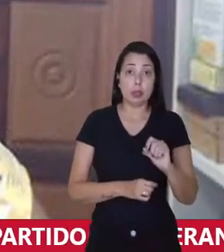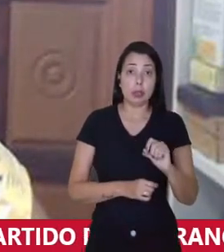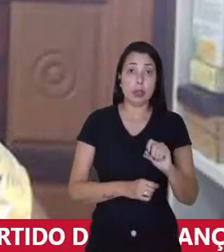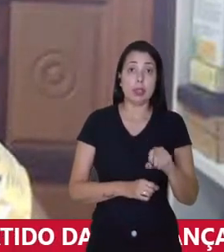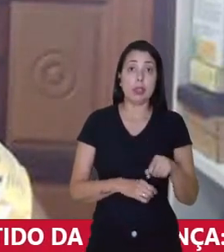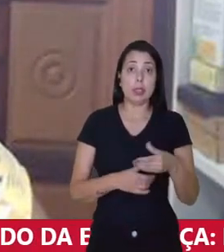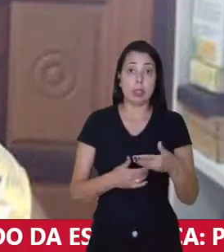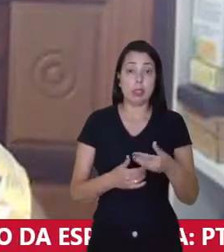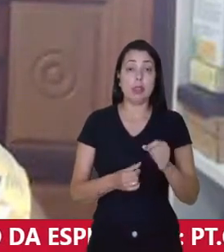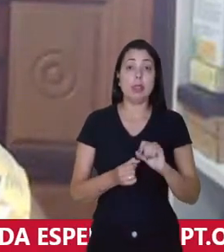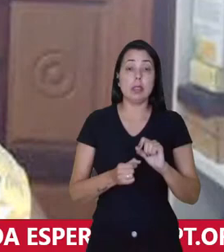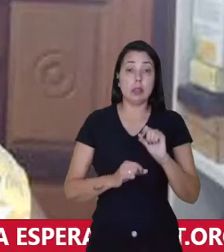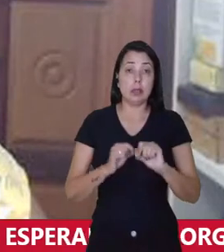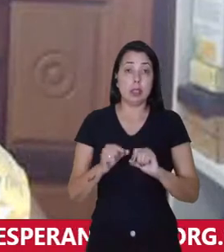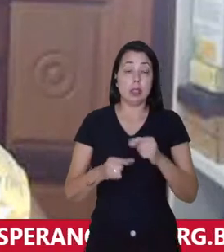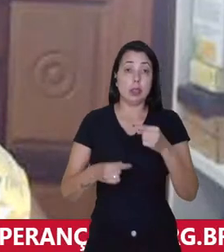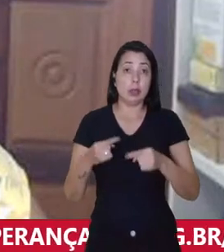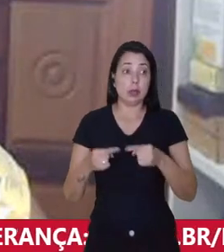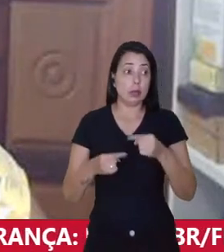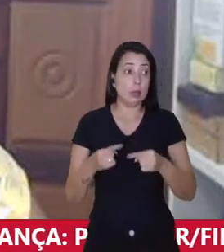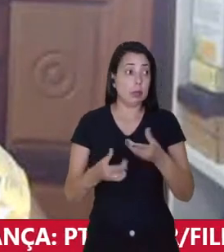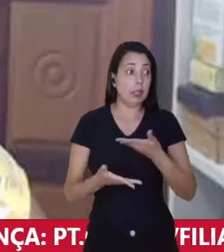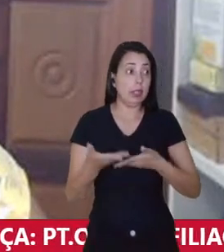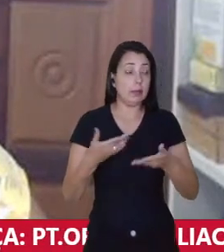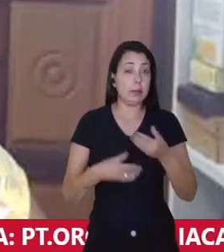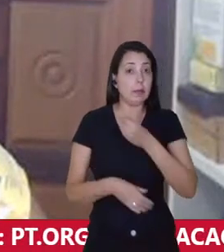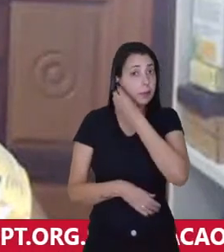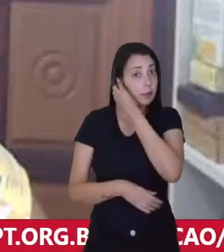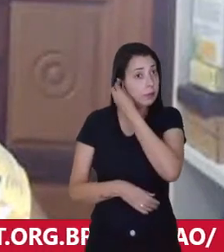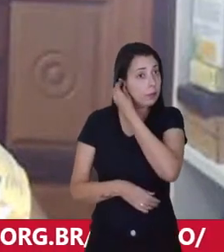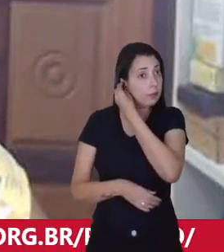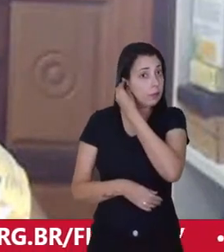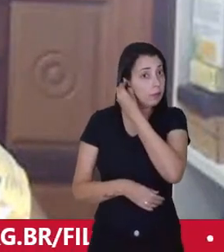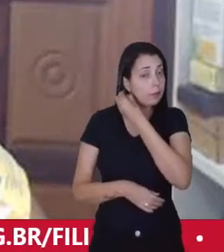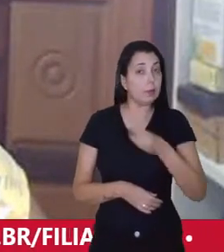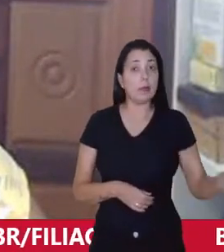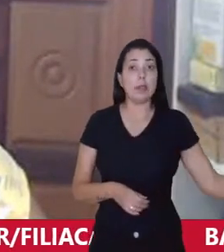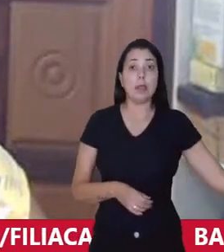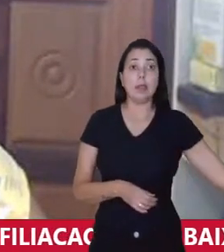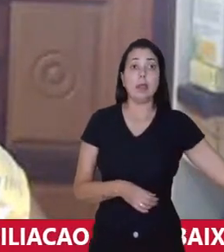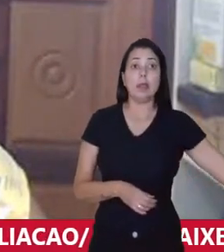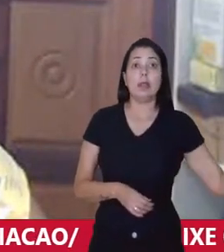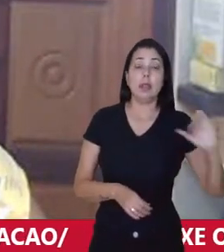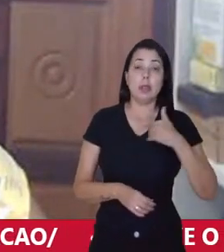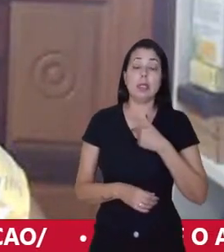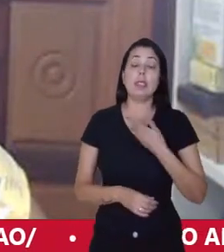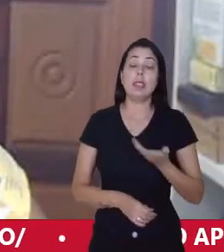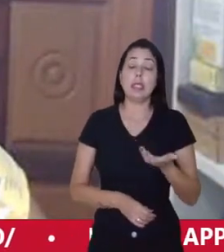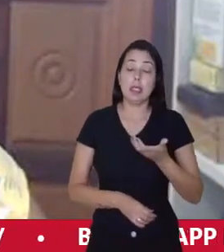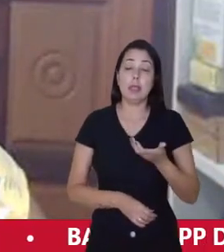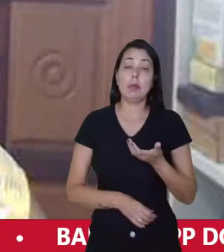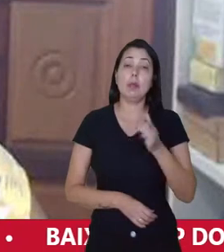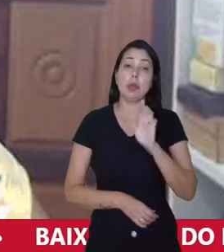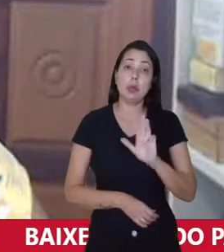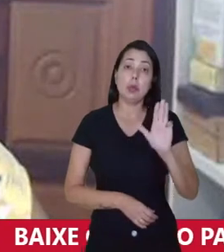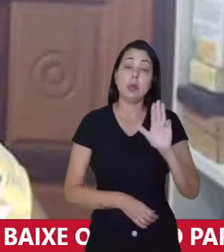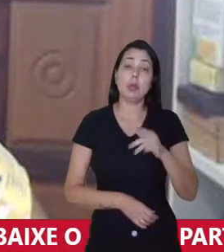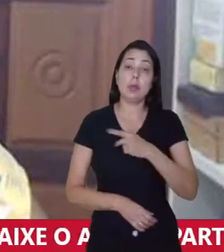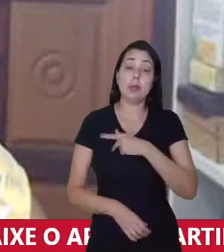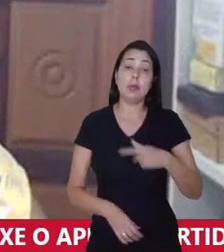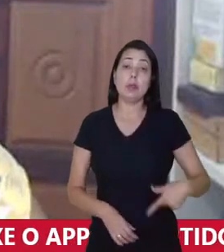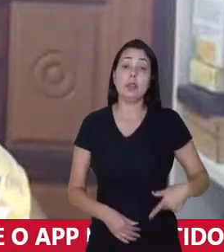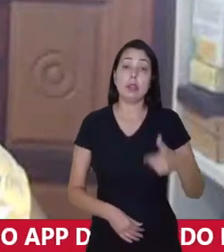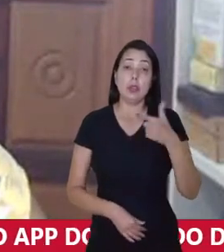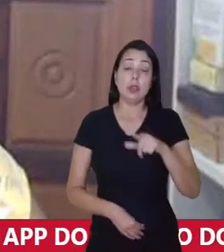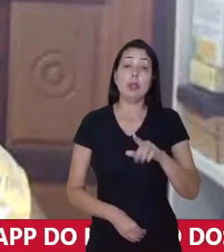Será que nas discussões sobre as eleições que estão aí e que nós queremos Lula presidente novamente, a